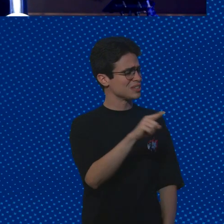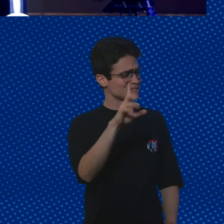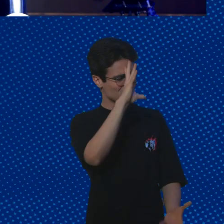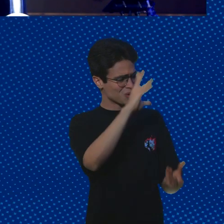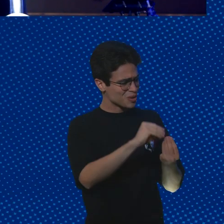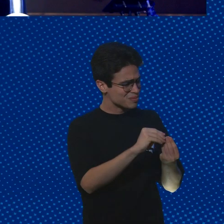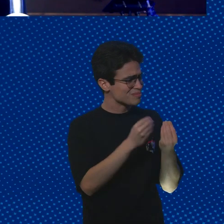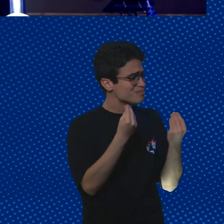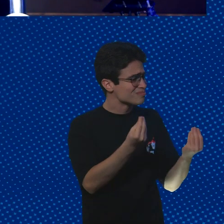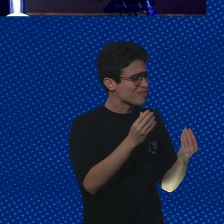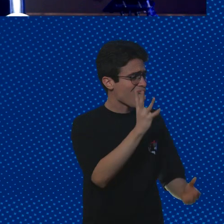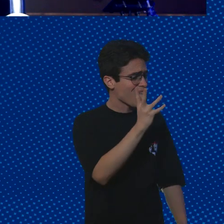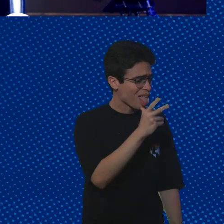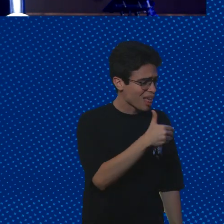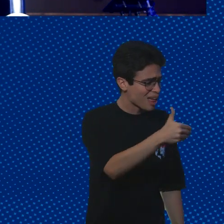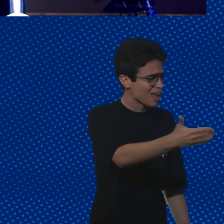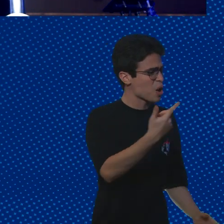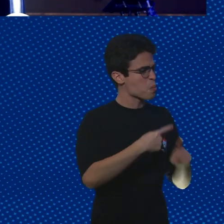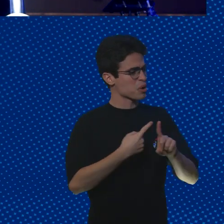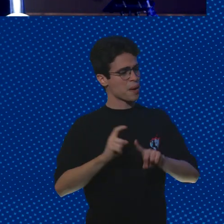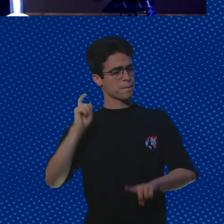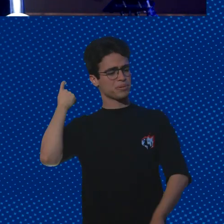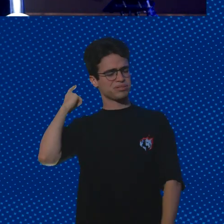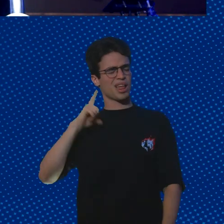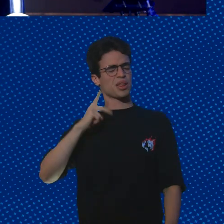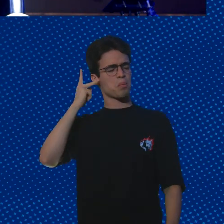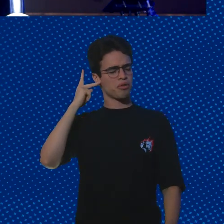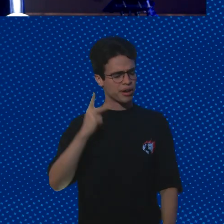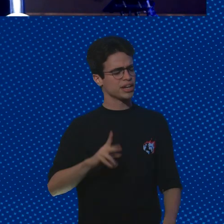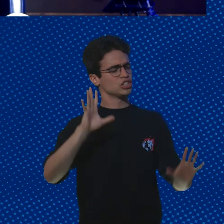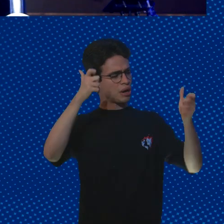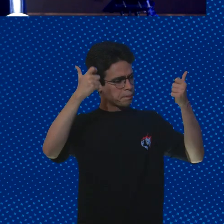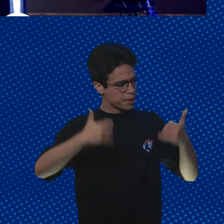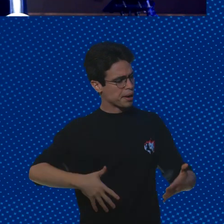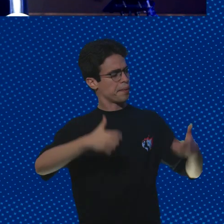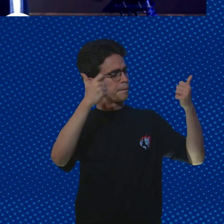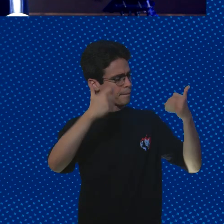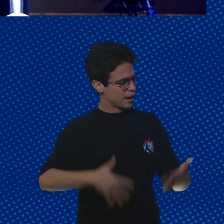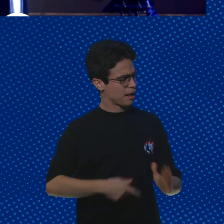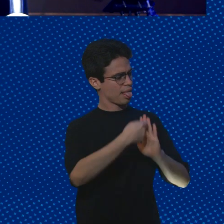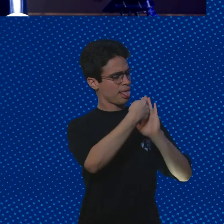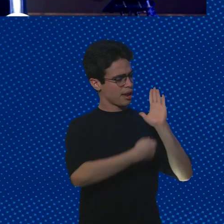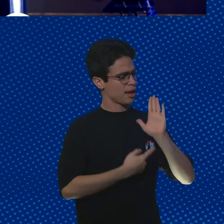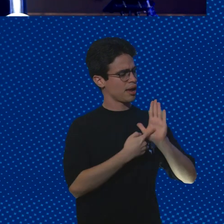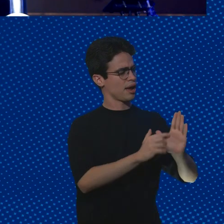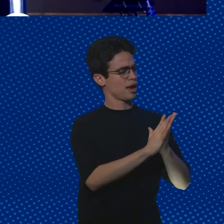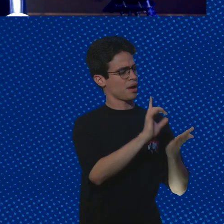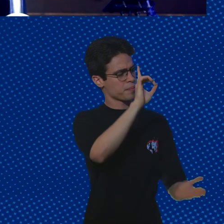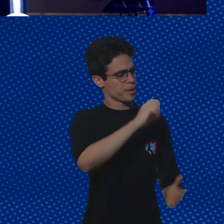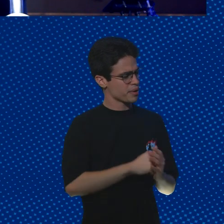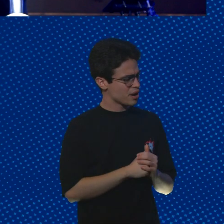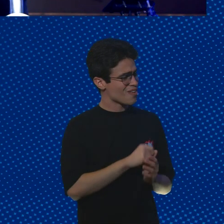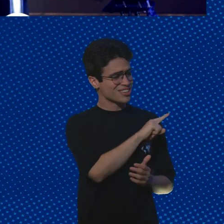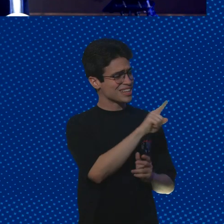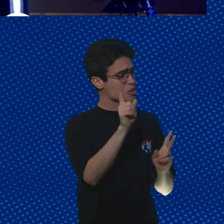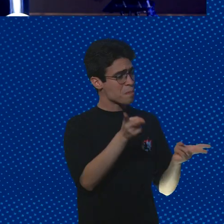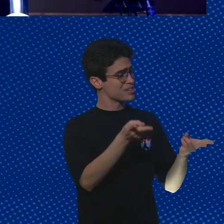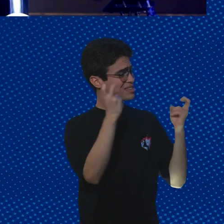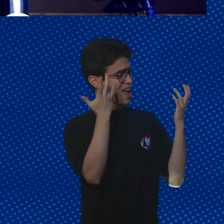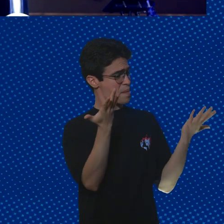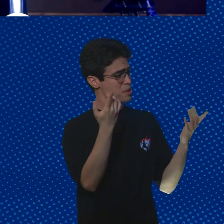entender o que os profetas registraram nas Escrituras? Não percebem que era necessário que o